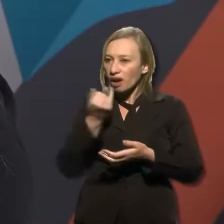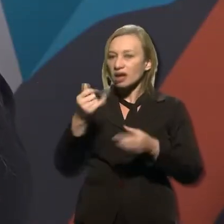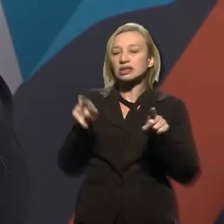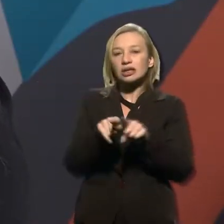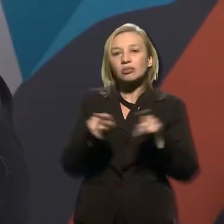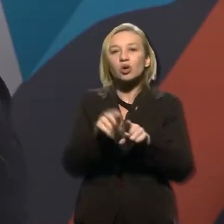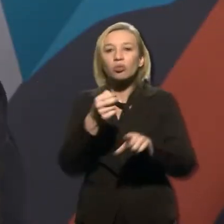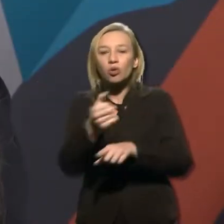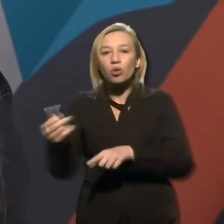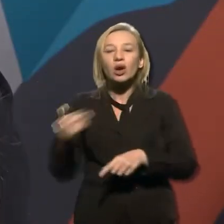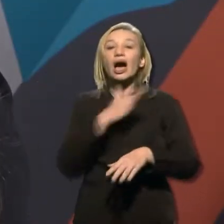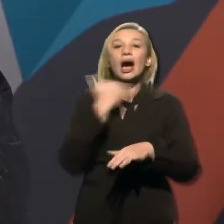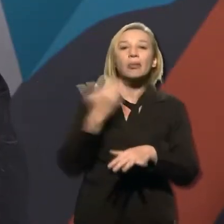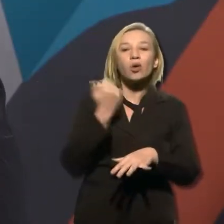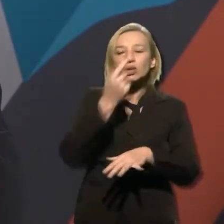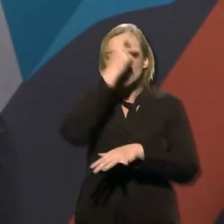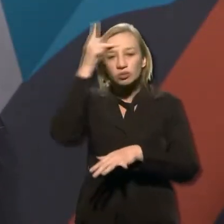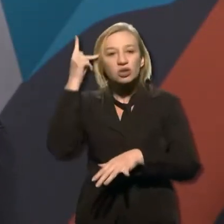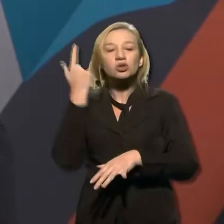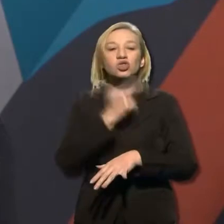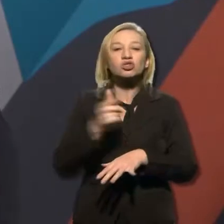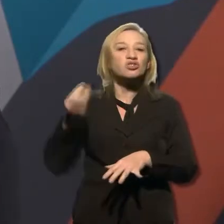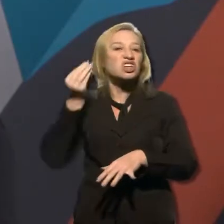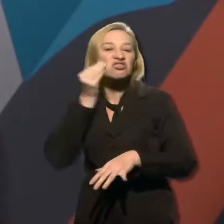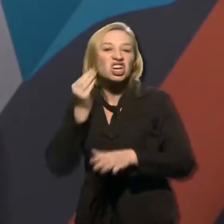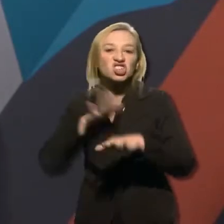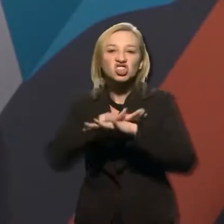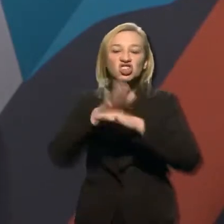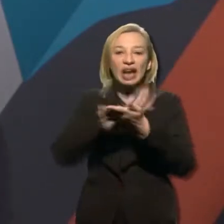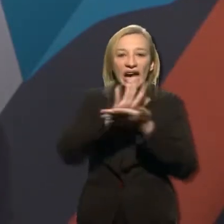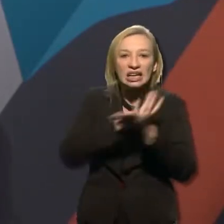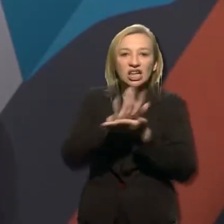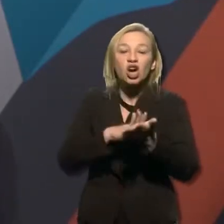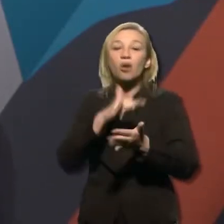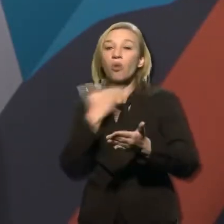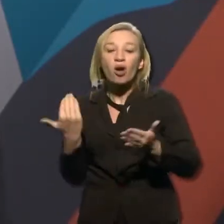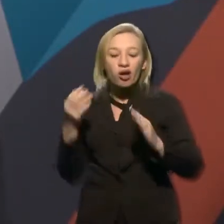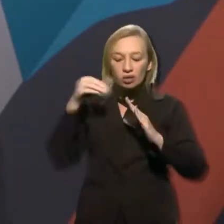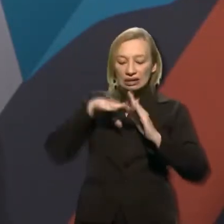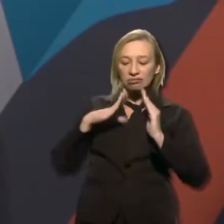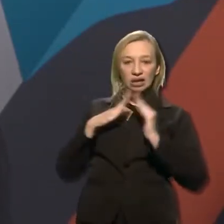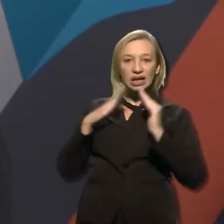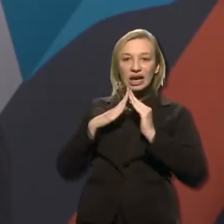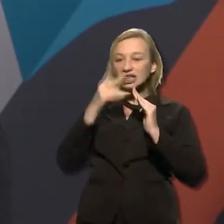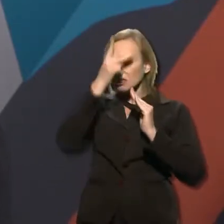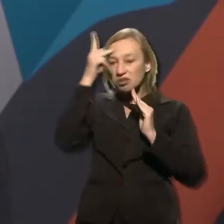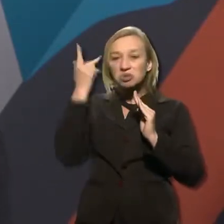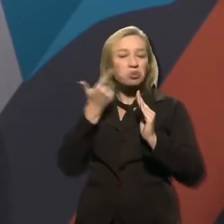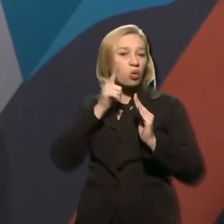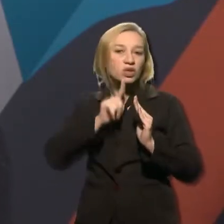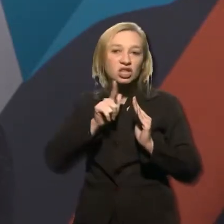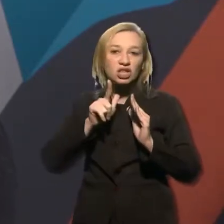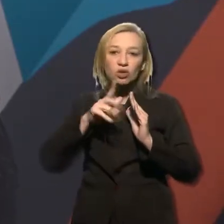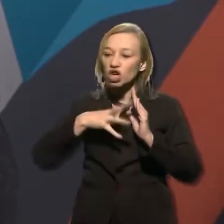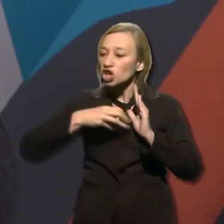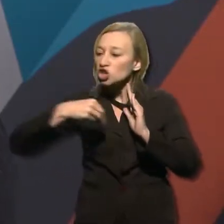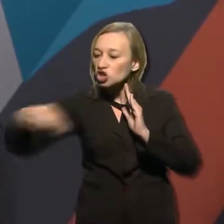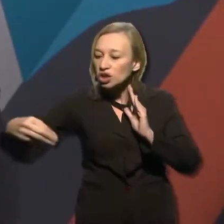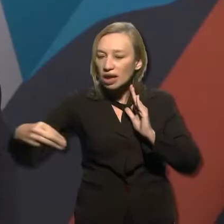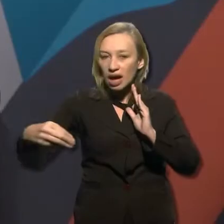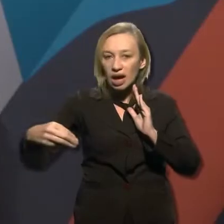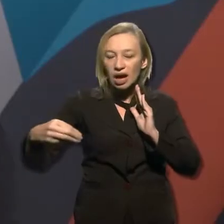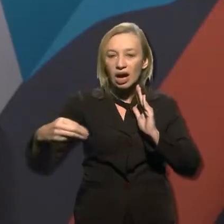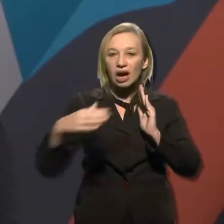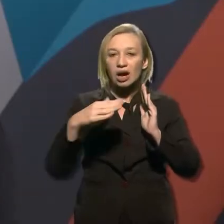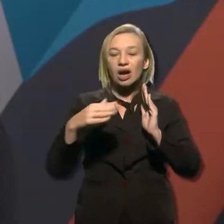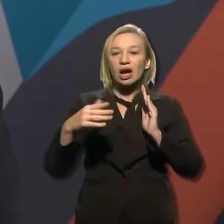em relação, por exemplo, os óbitos das pessoas que não tiveram diagnóstico, morreram em casa, e as famílias não conseguiram